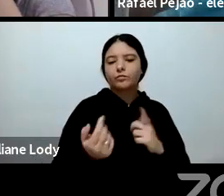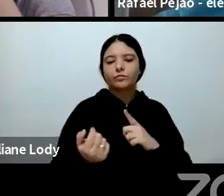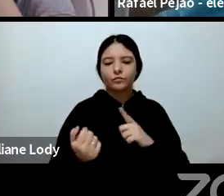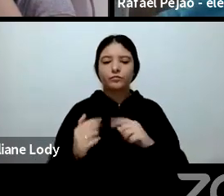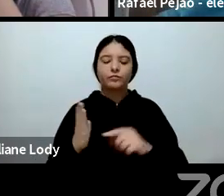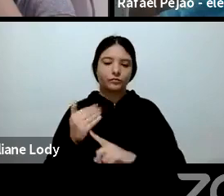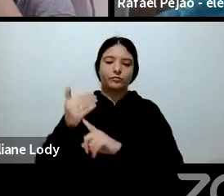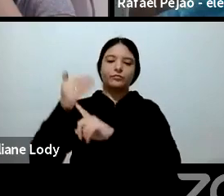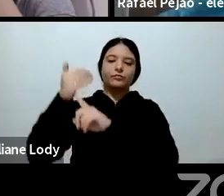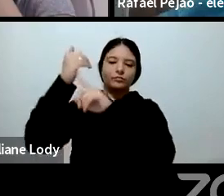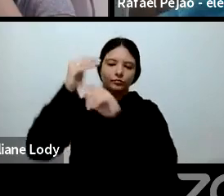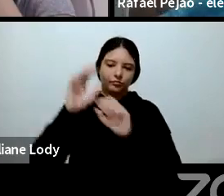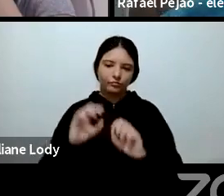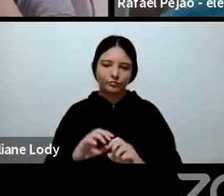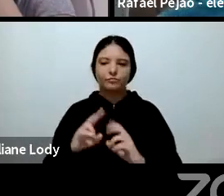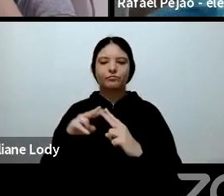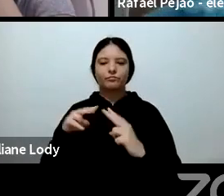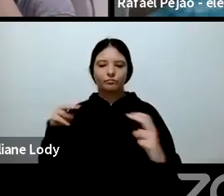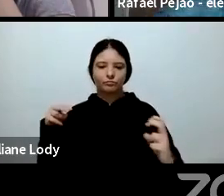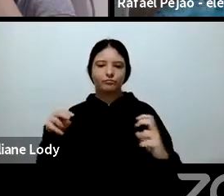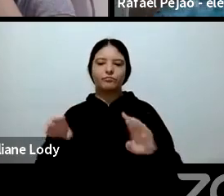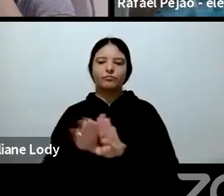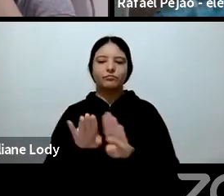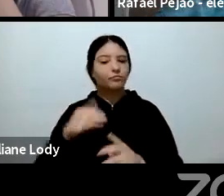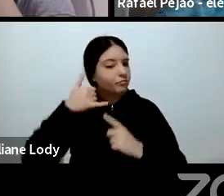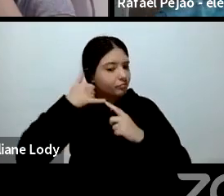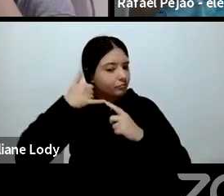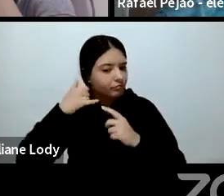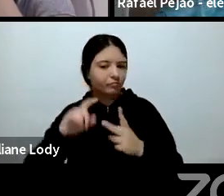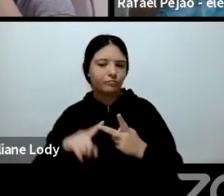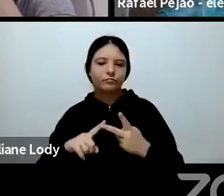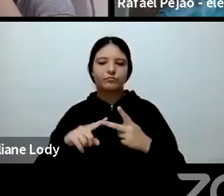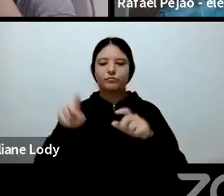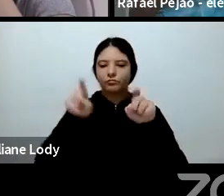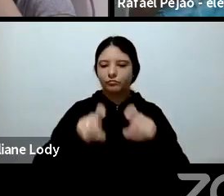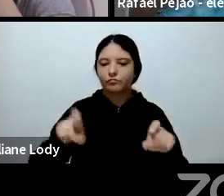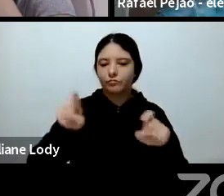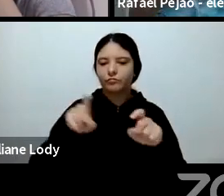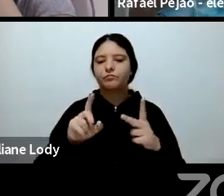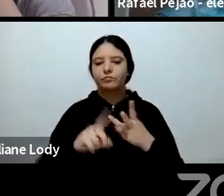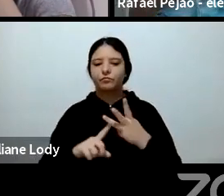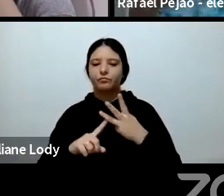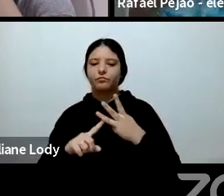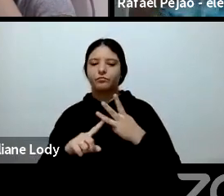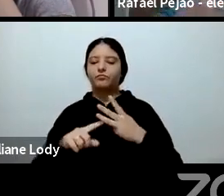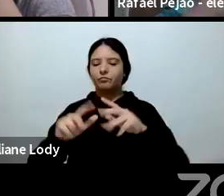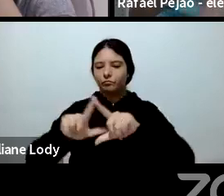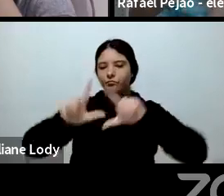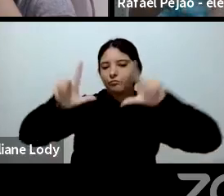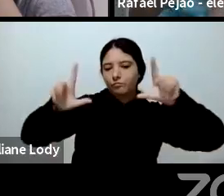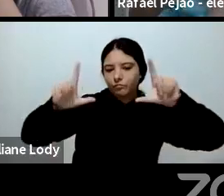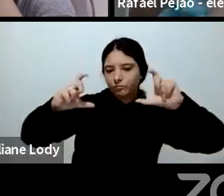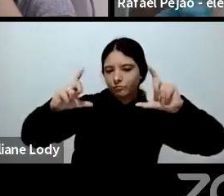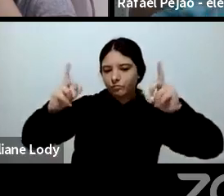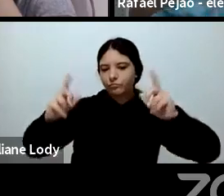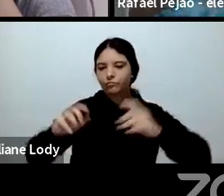tecnologias digitais, né? Então, o celular, o computador, o uso da imagem, né?